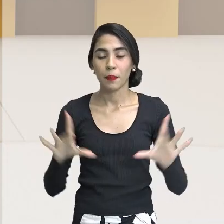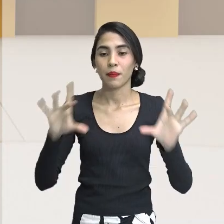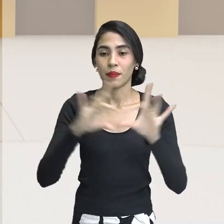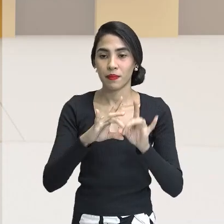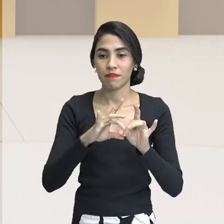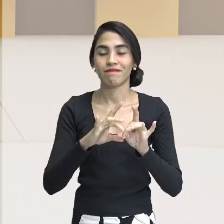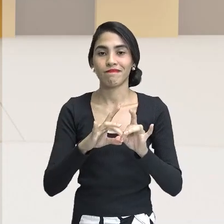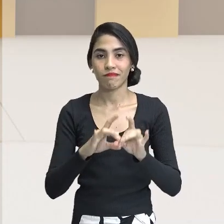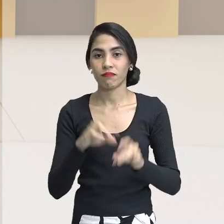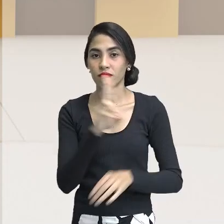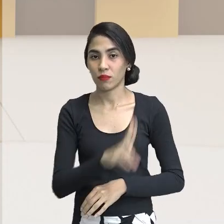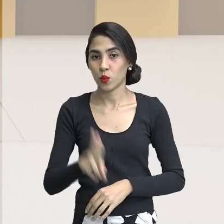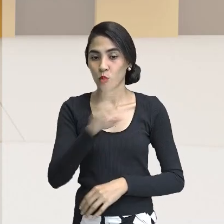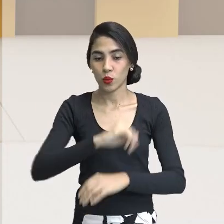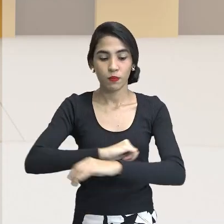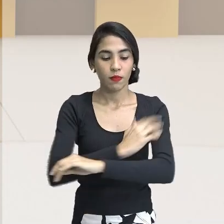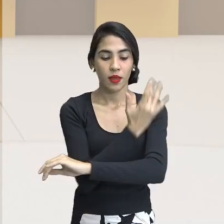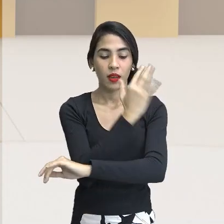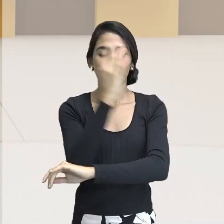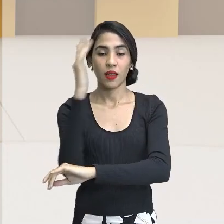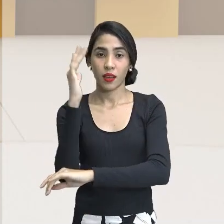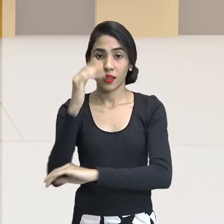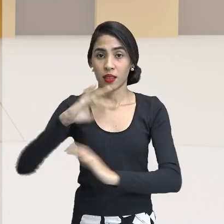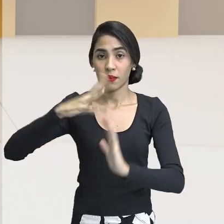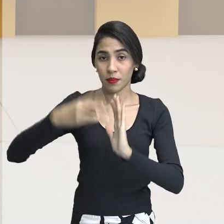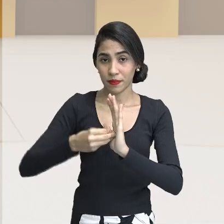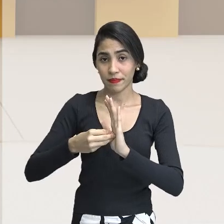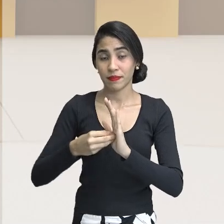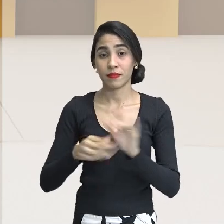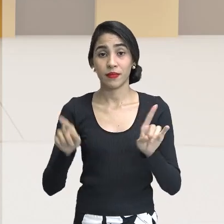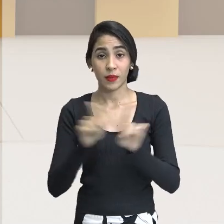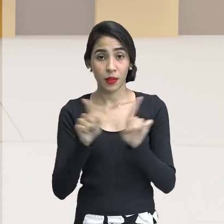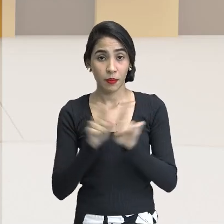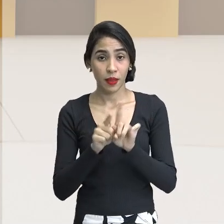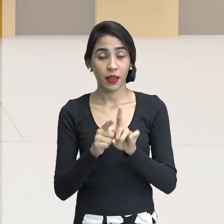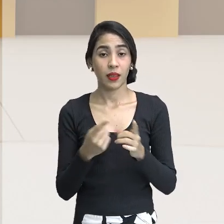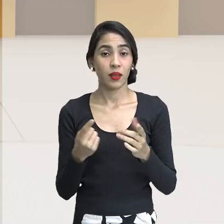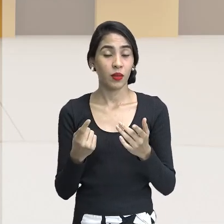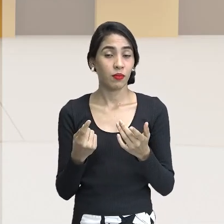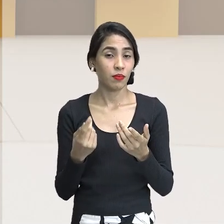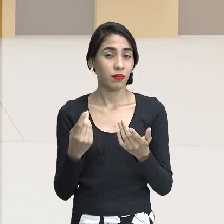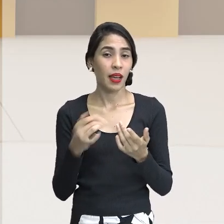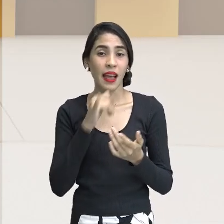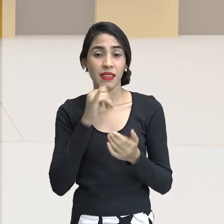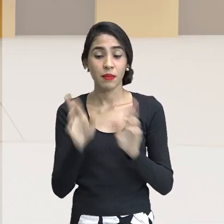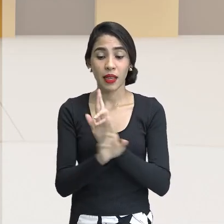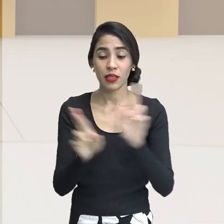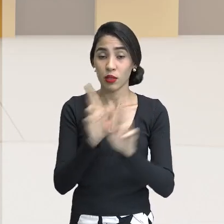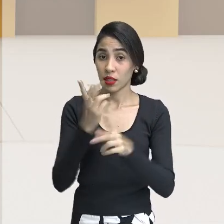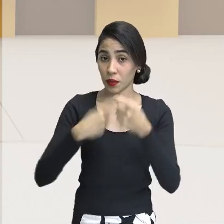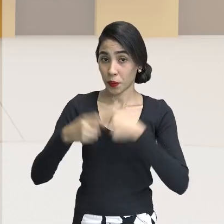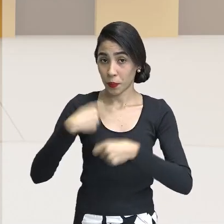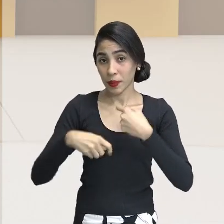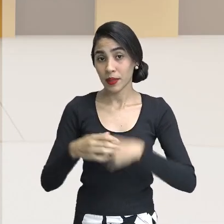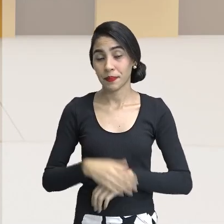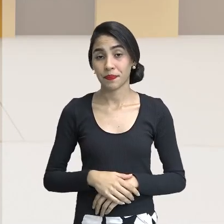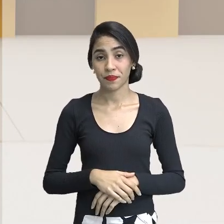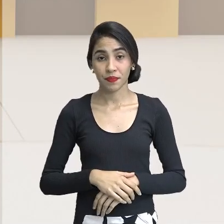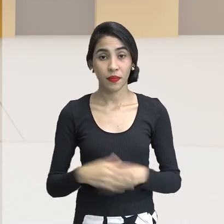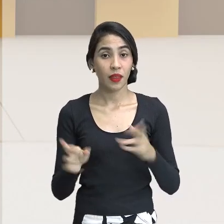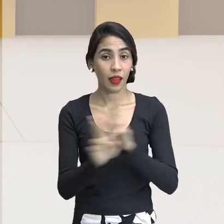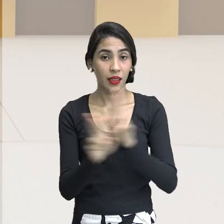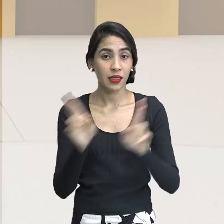né, à utilização da floresta amazônica, né, que também acaba estando relacionado aí à economia, né? Essa